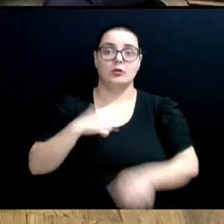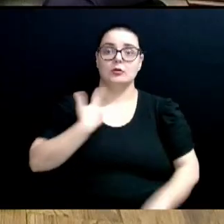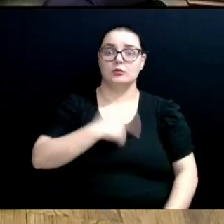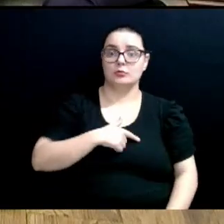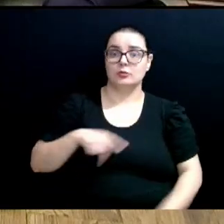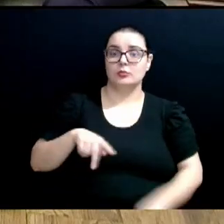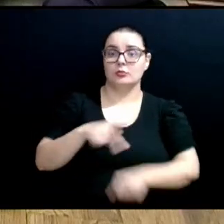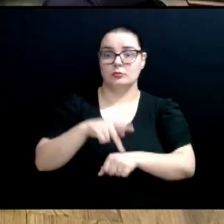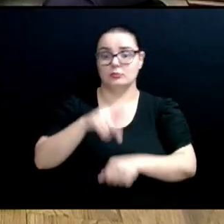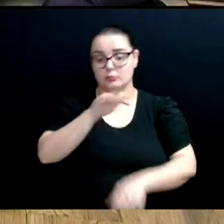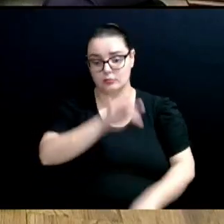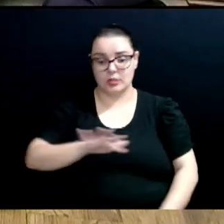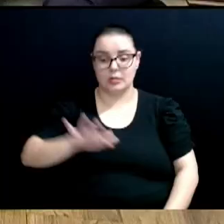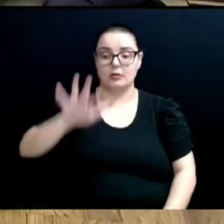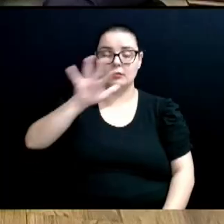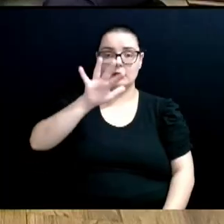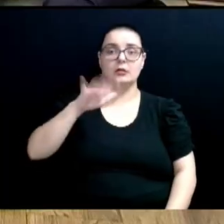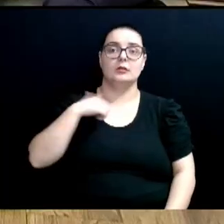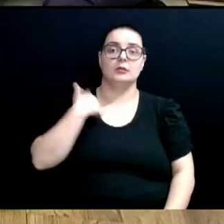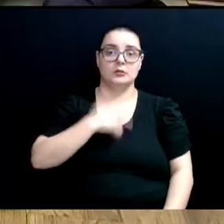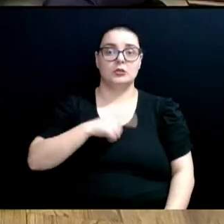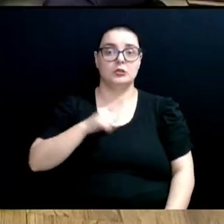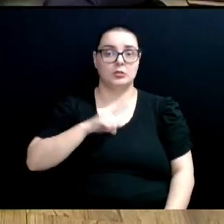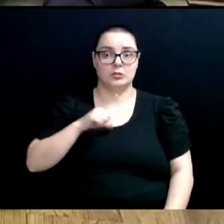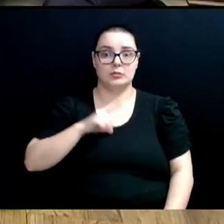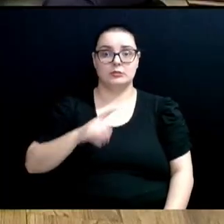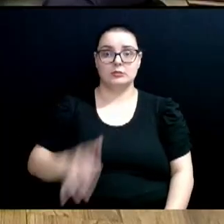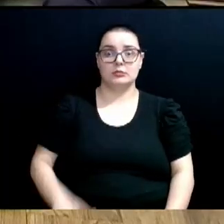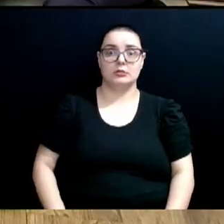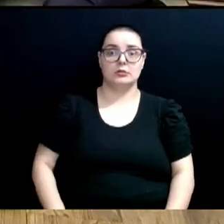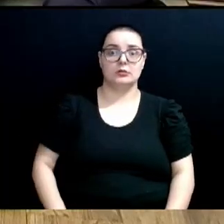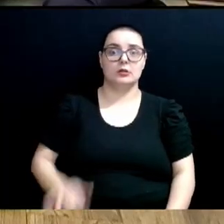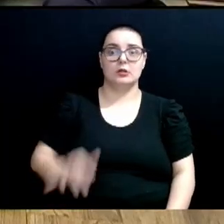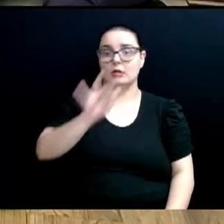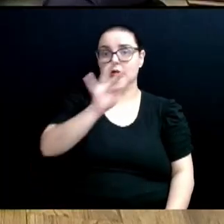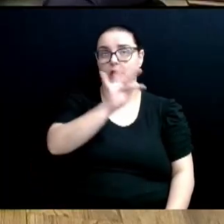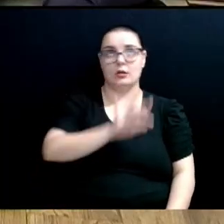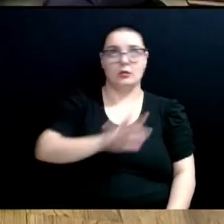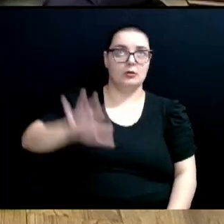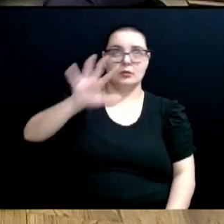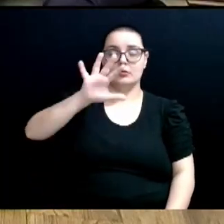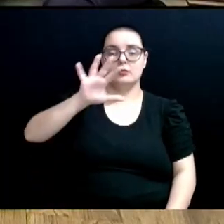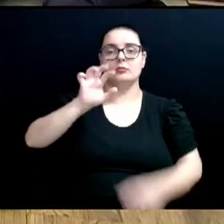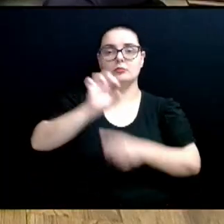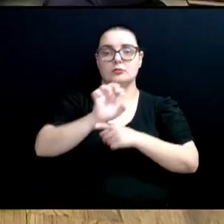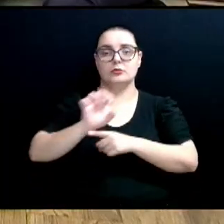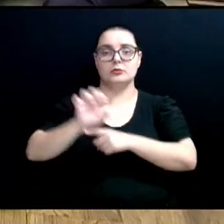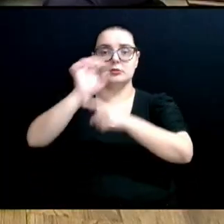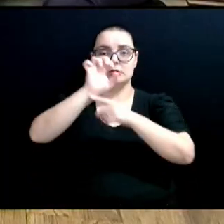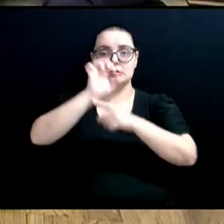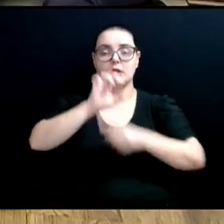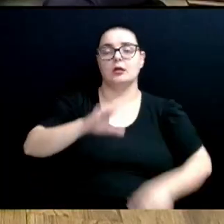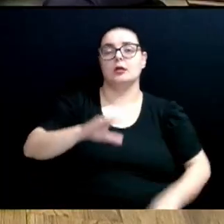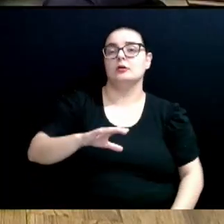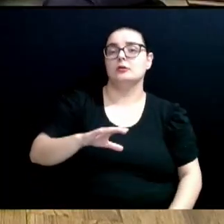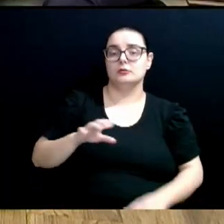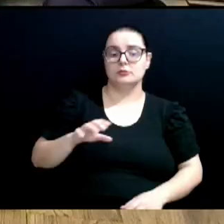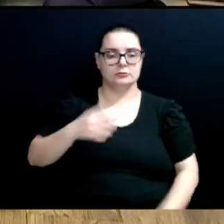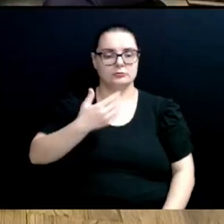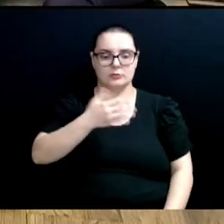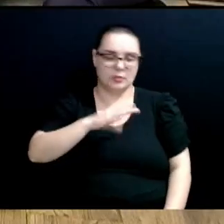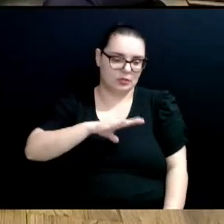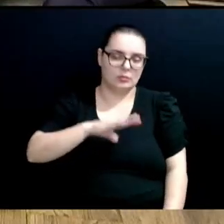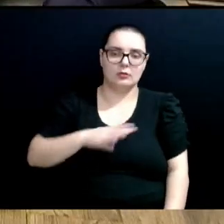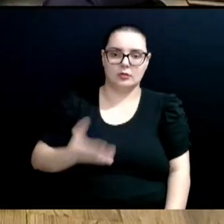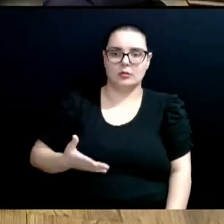federativo, então nós temos a União, os estados e os municípios. Os municípios passaram a ter, eu quero dar um pouco desse